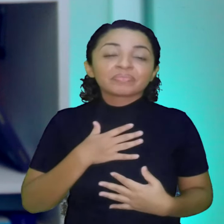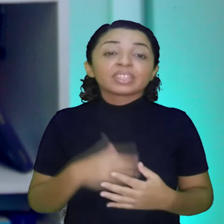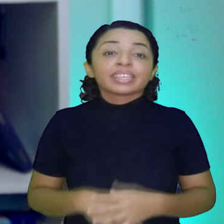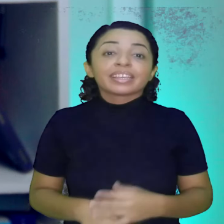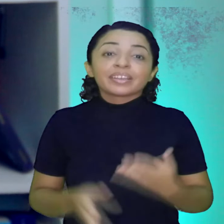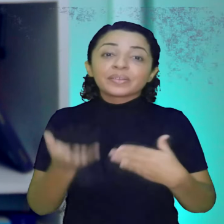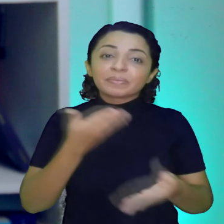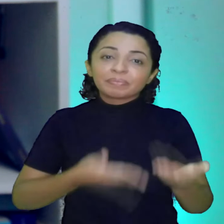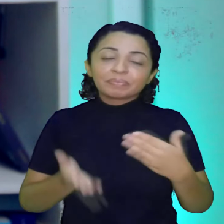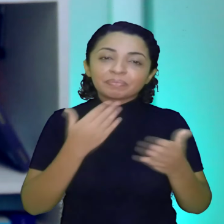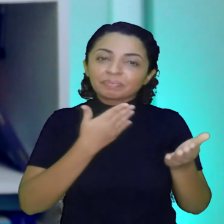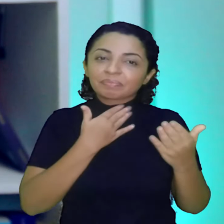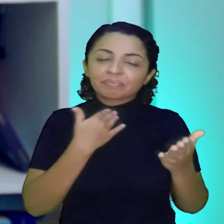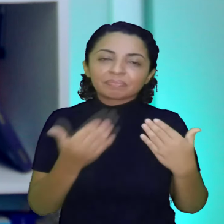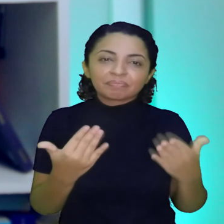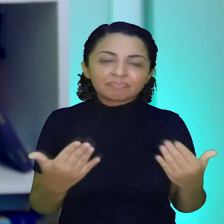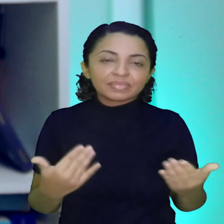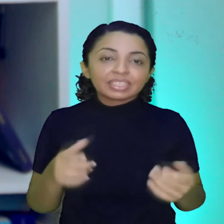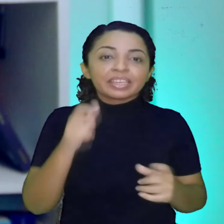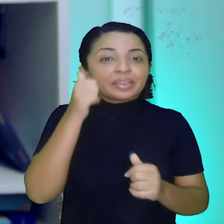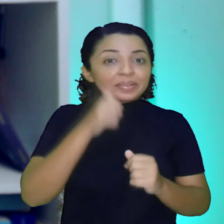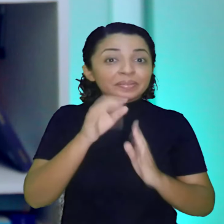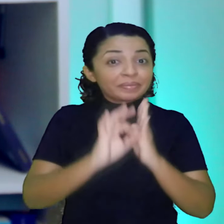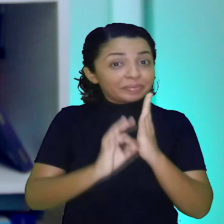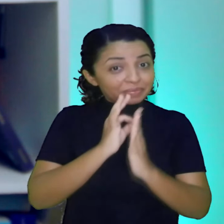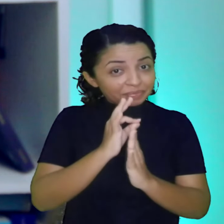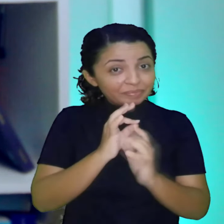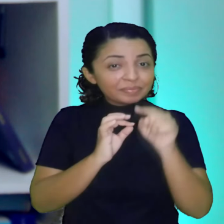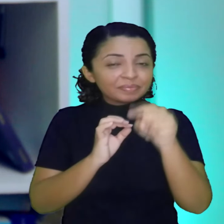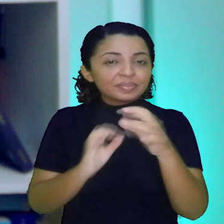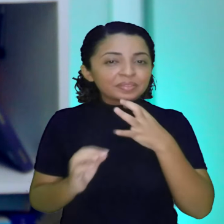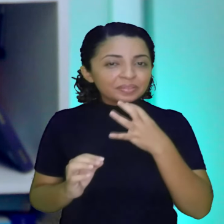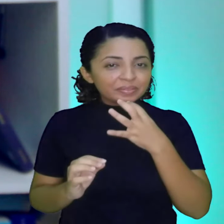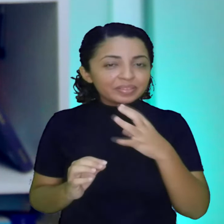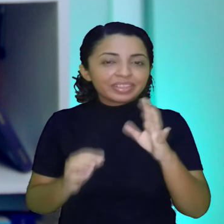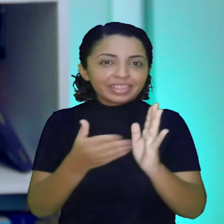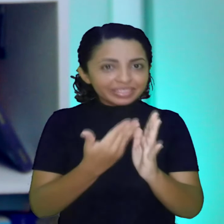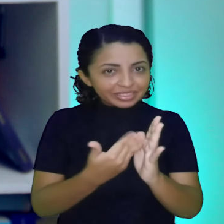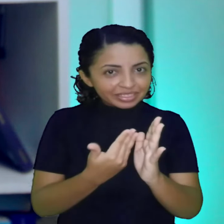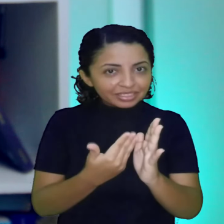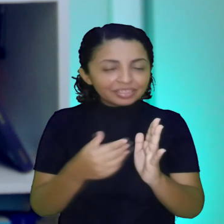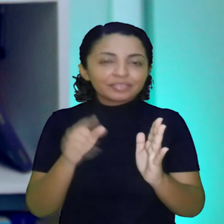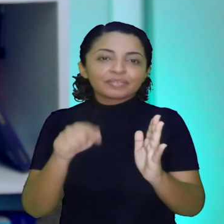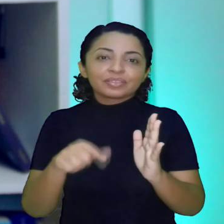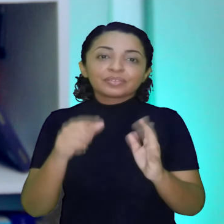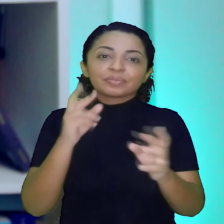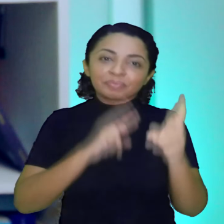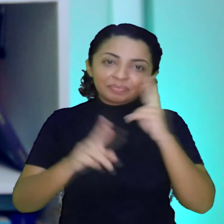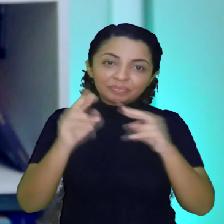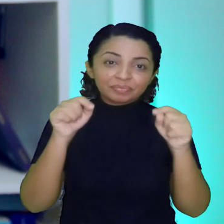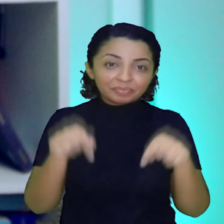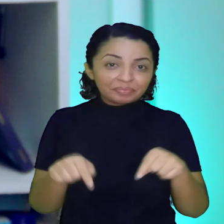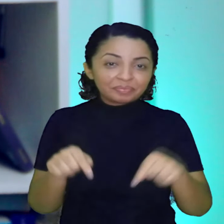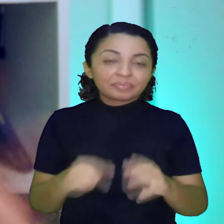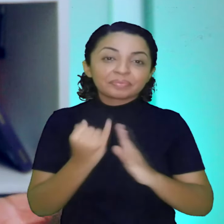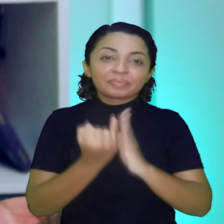agora sobre essa autora, sobre esse livro. Quero saber se você já leu, já conhece, está ansioso para ler. Deixa um comentário